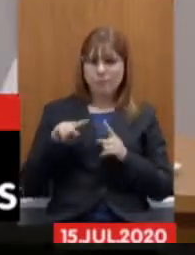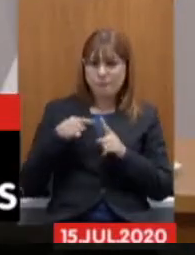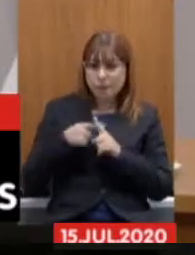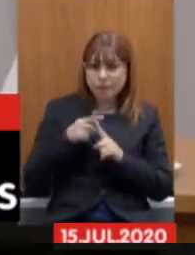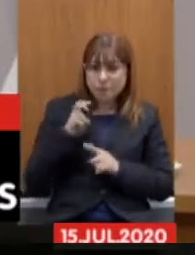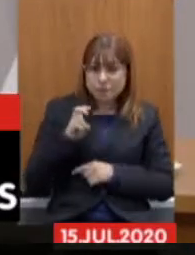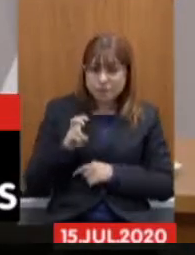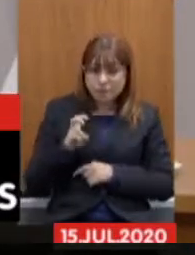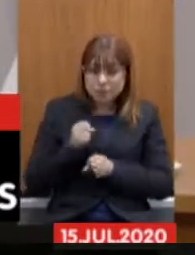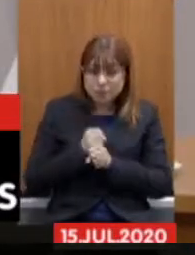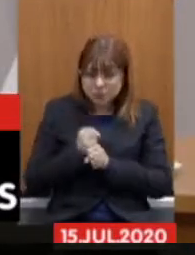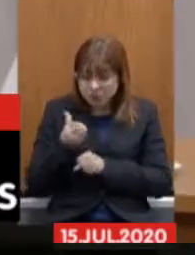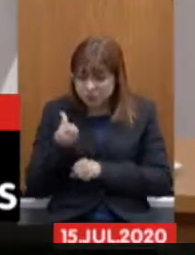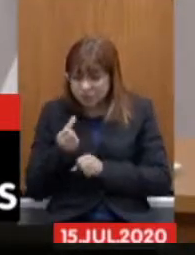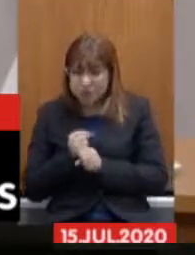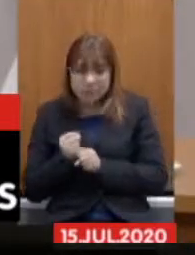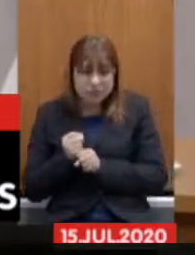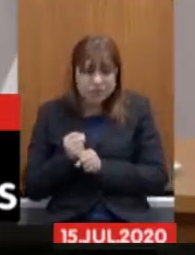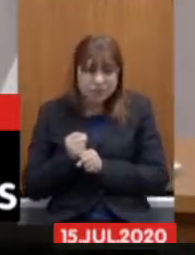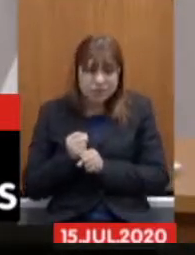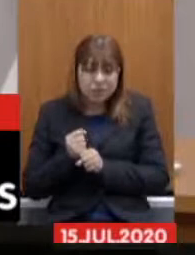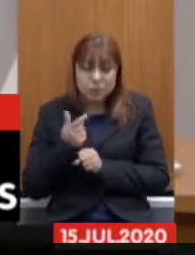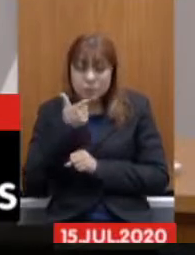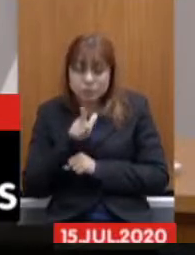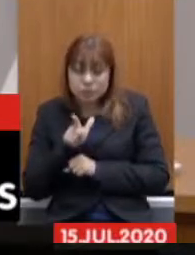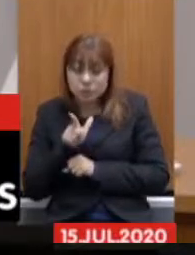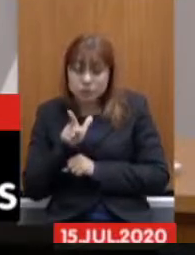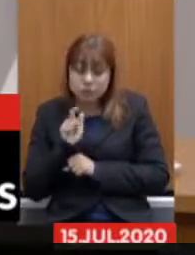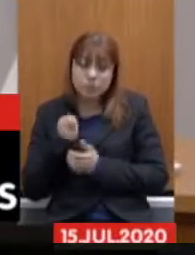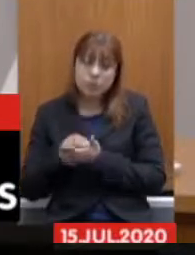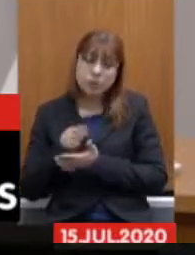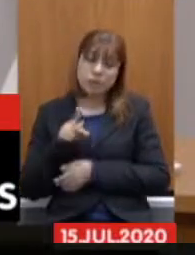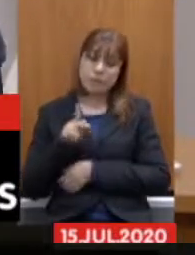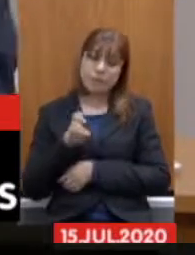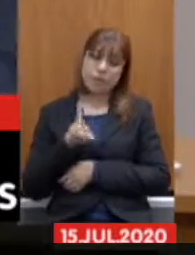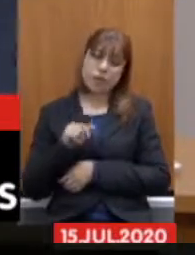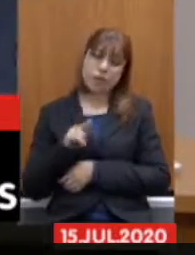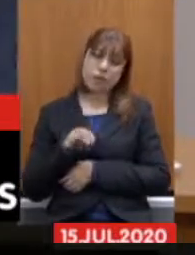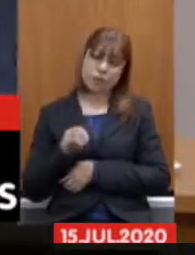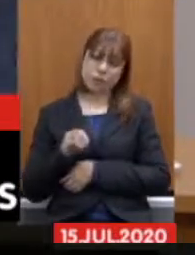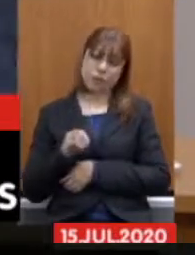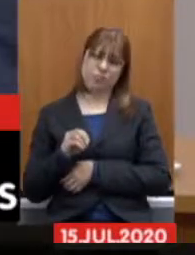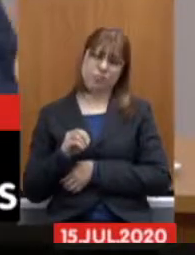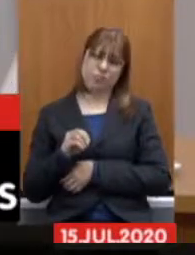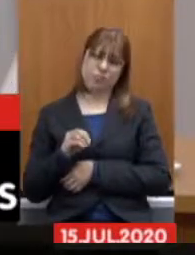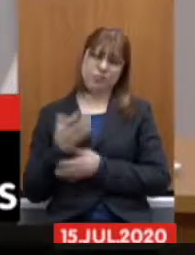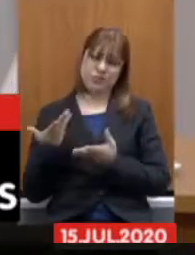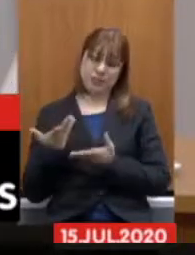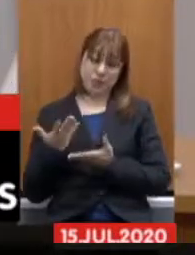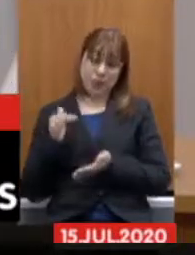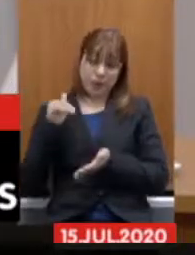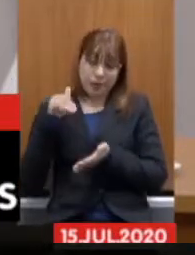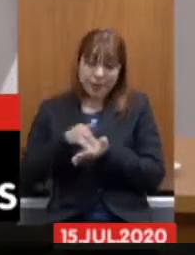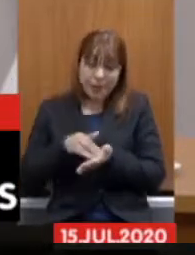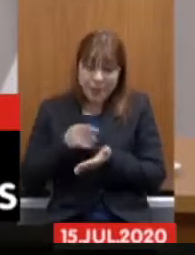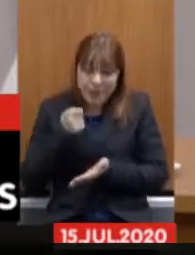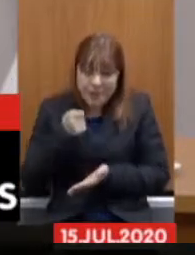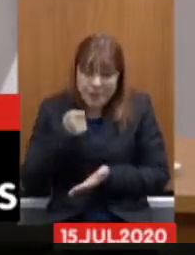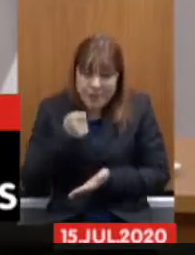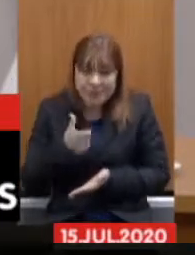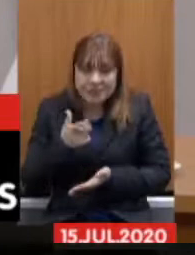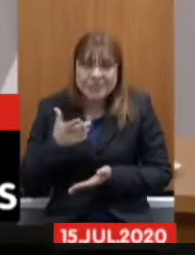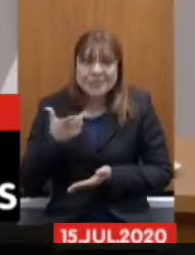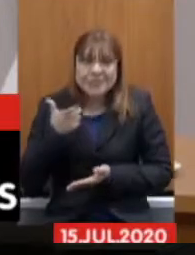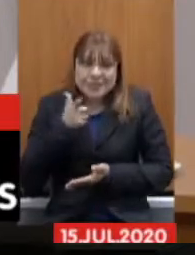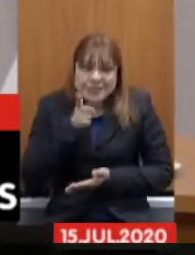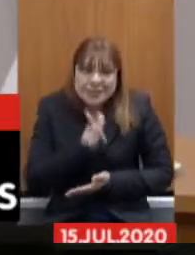seis anos para completar este pedágio quer dizer no segundo tempo aos 45